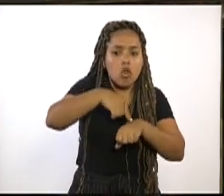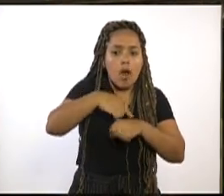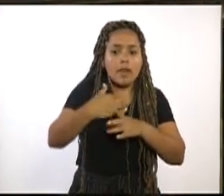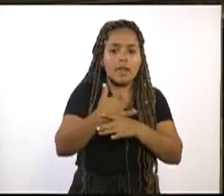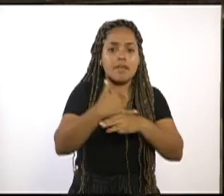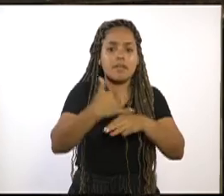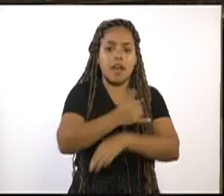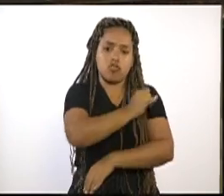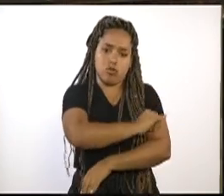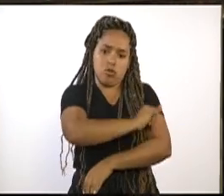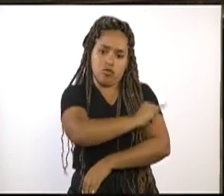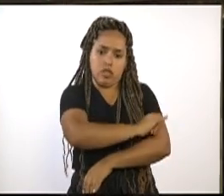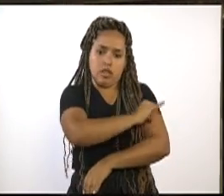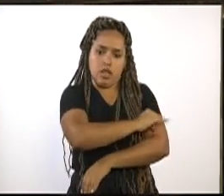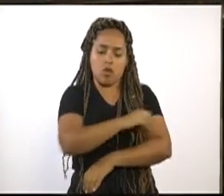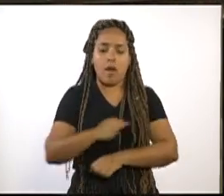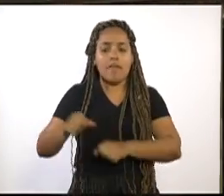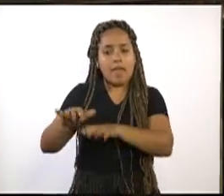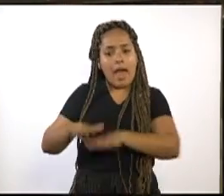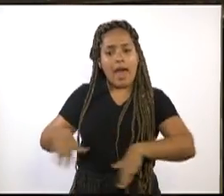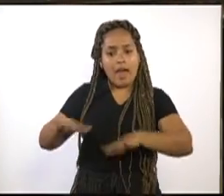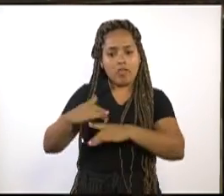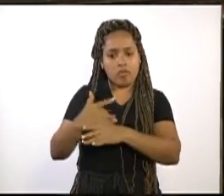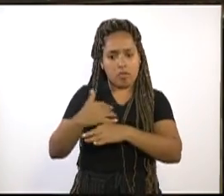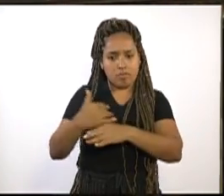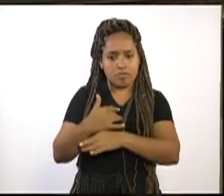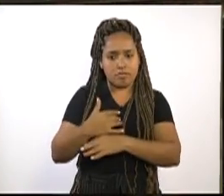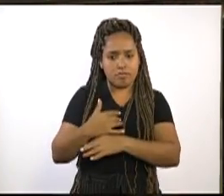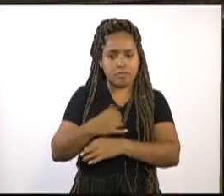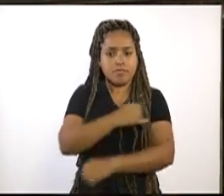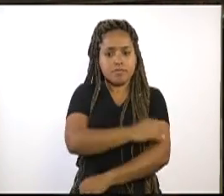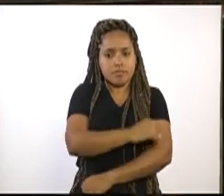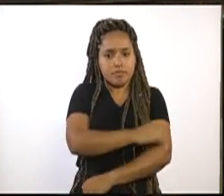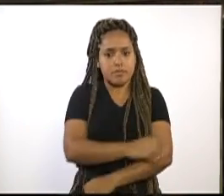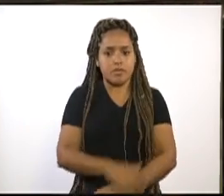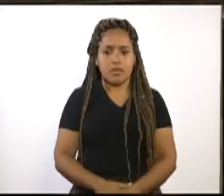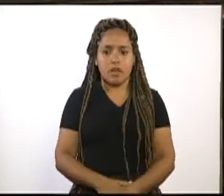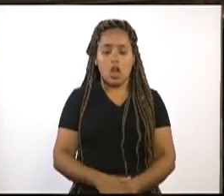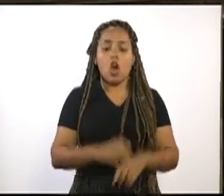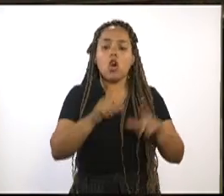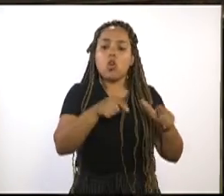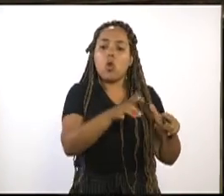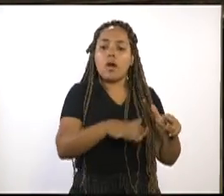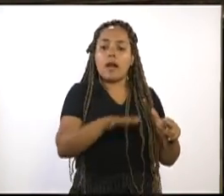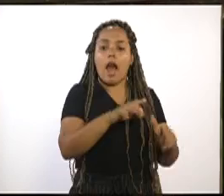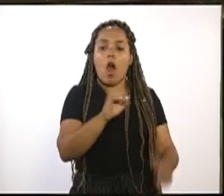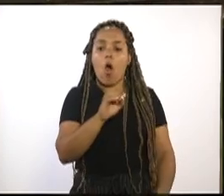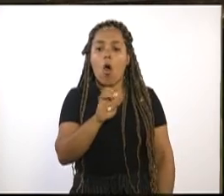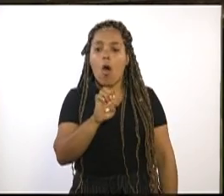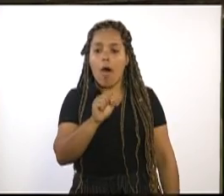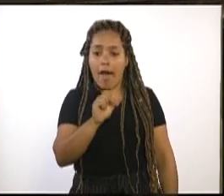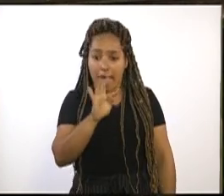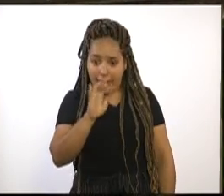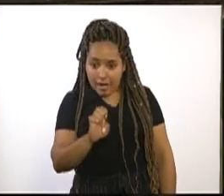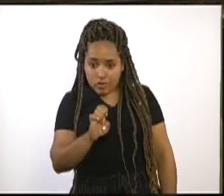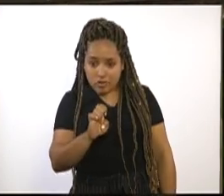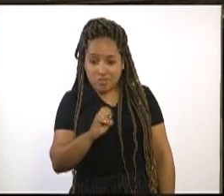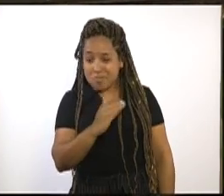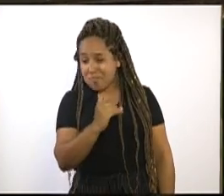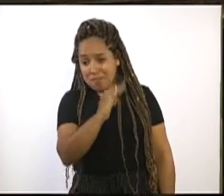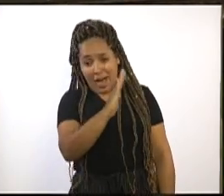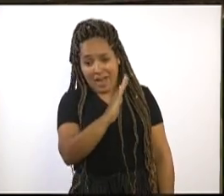de Janeiro, na região metropolitana do Rio de Janeiro, na Zona Oeste, sobretudo, com as